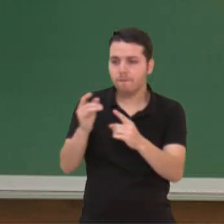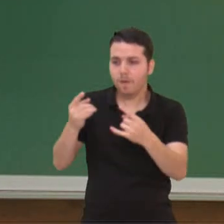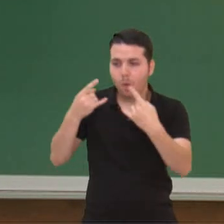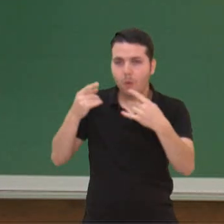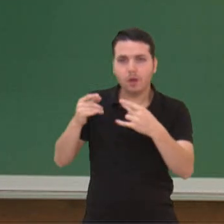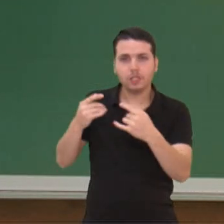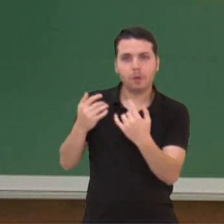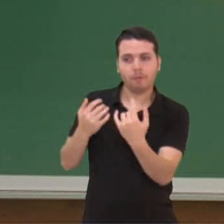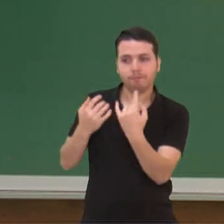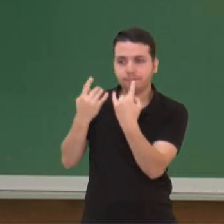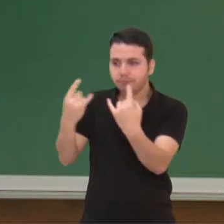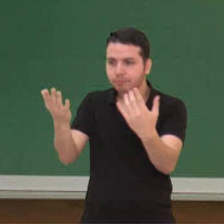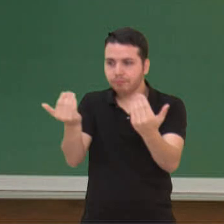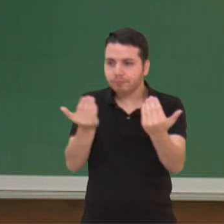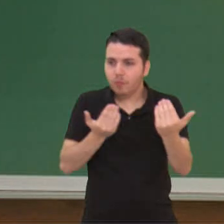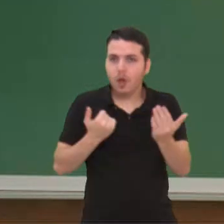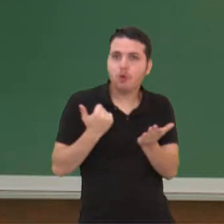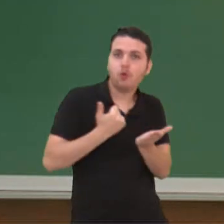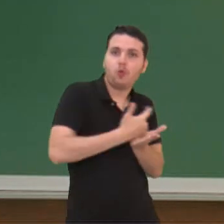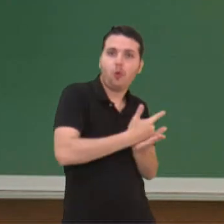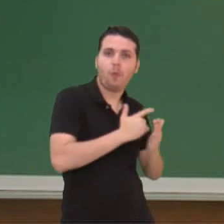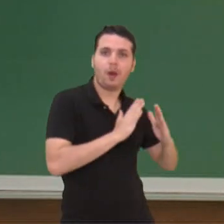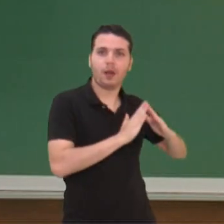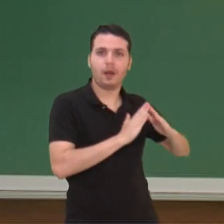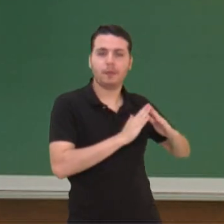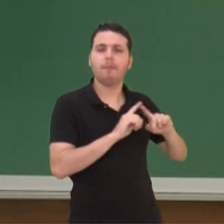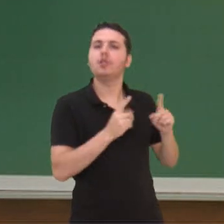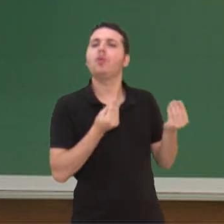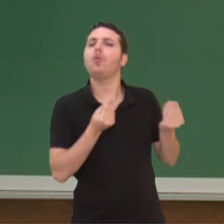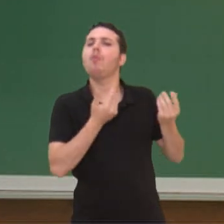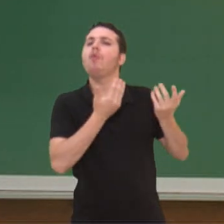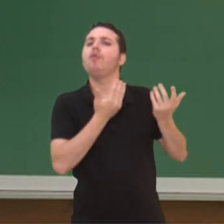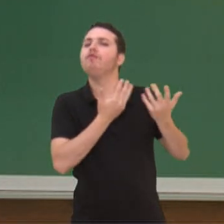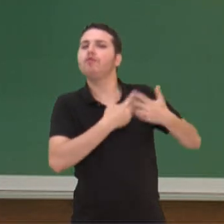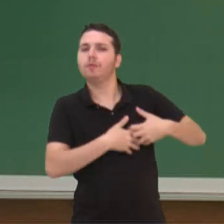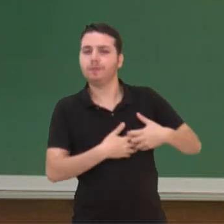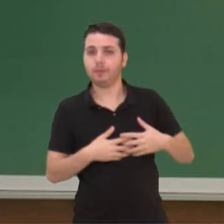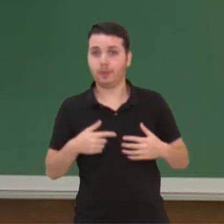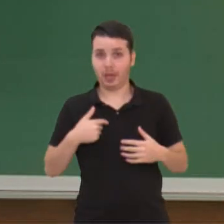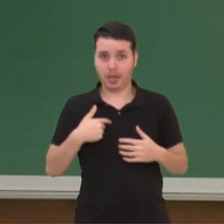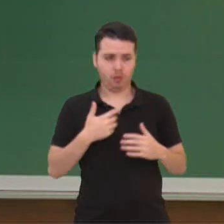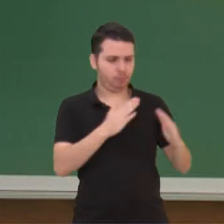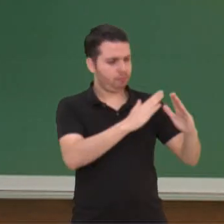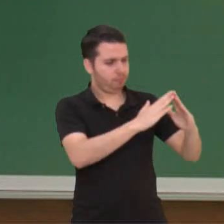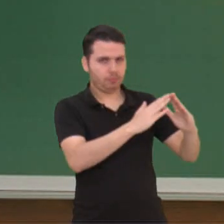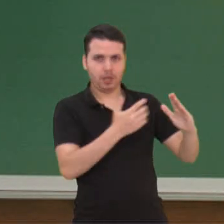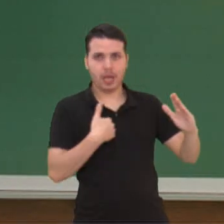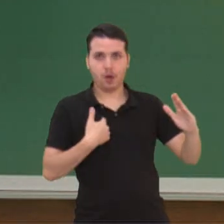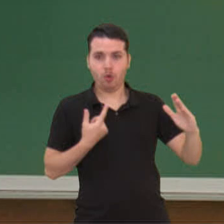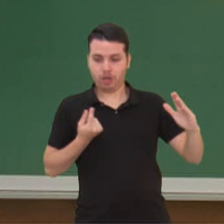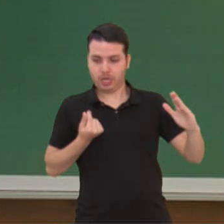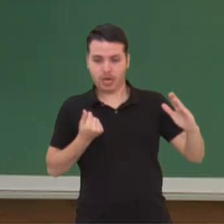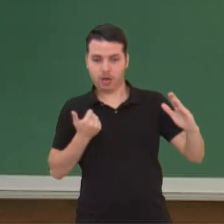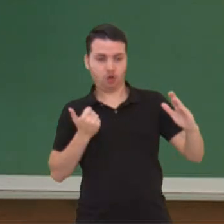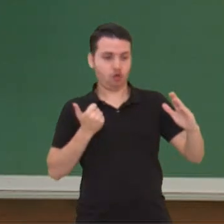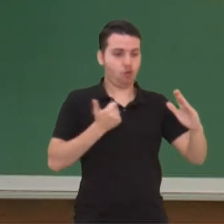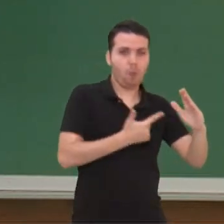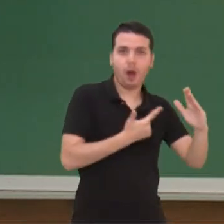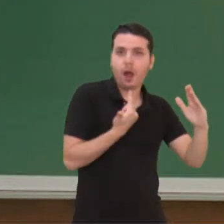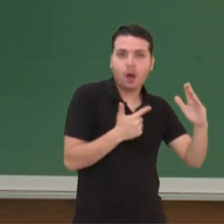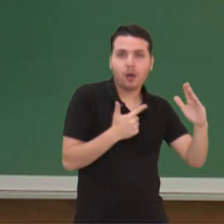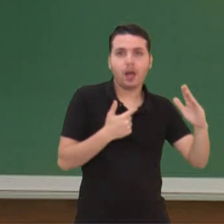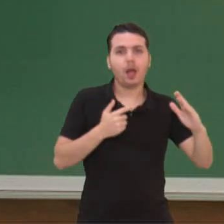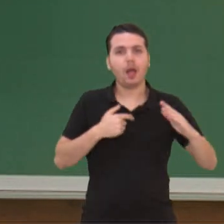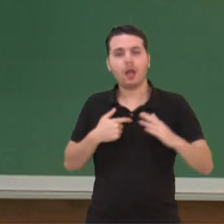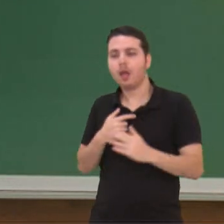que como que funciona? Quando eu vou comprar um imóvel, né, eu faço um financiamento no banco. Se eu não tenho o valor inteiro para pagar aquele imóvel,